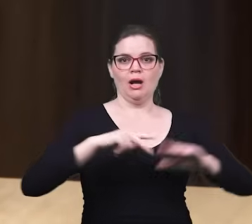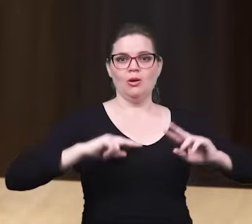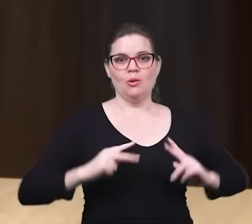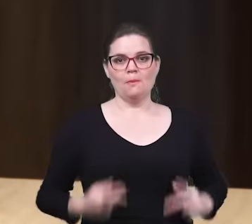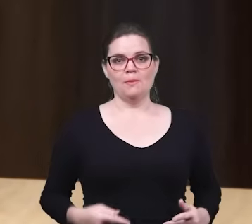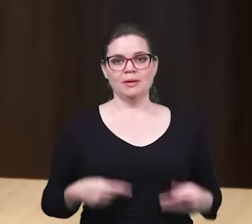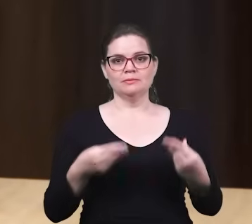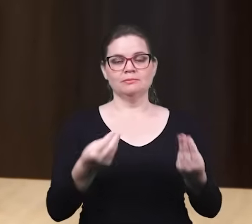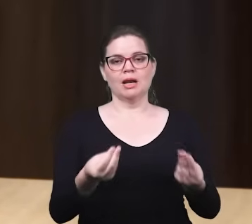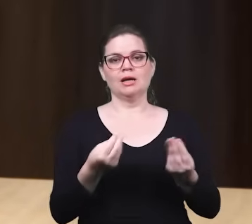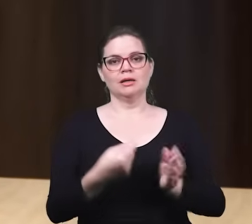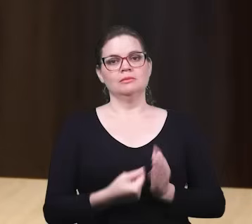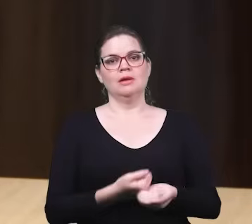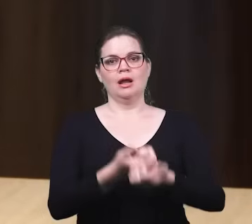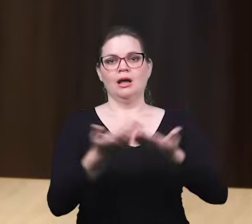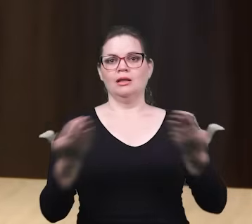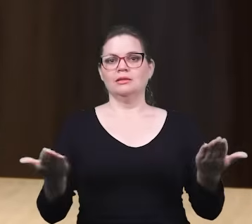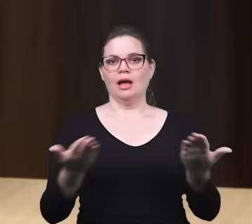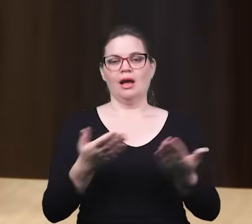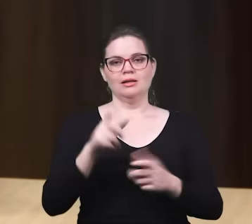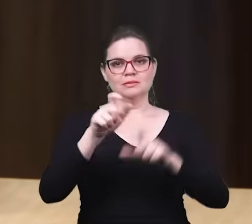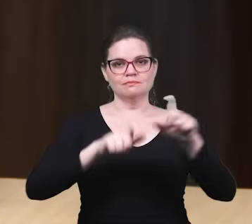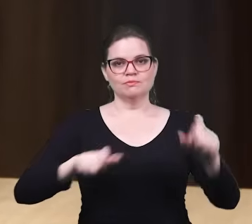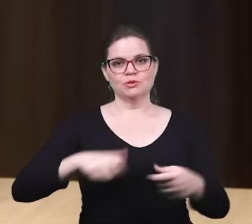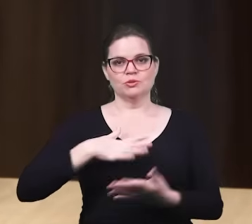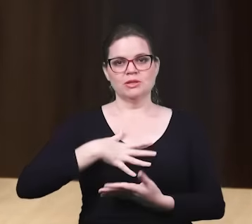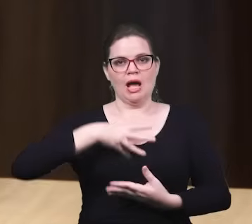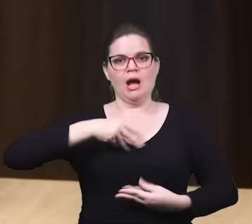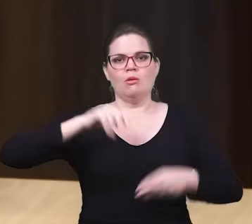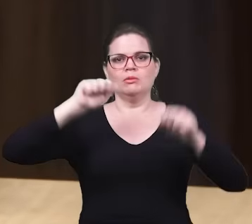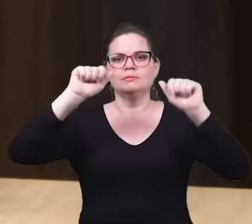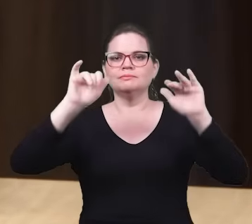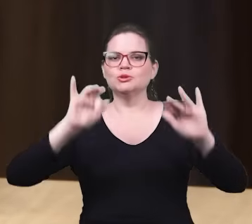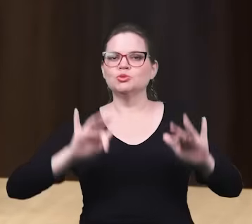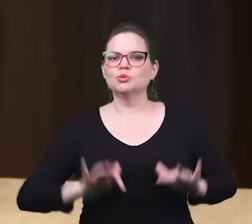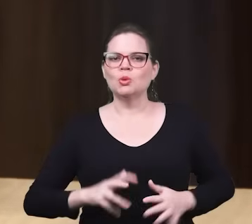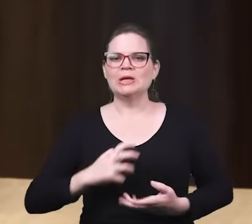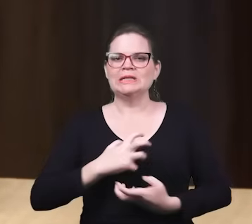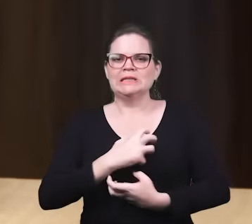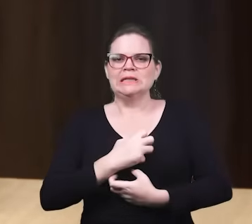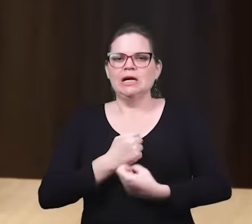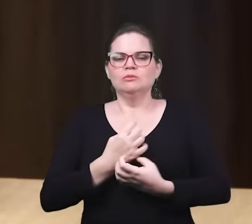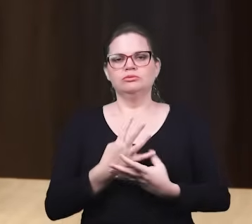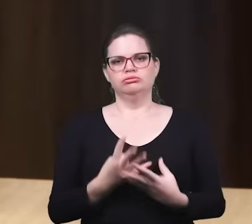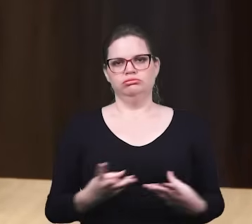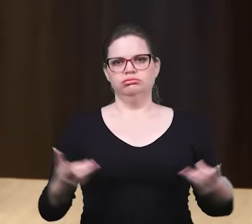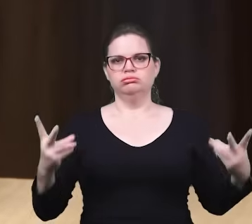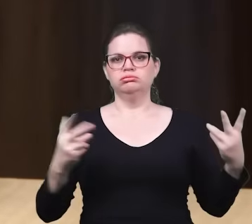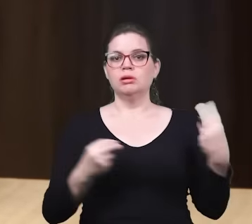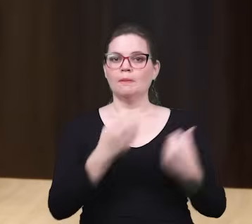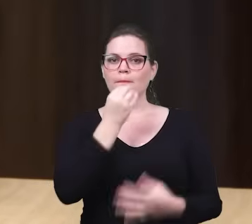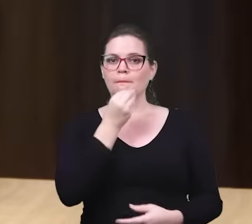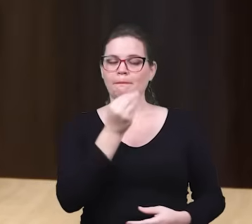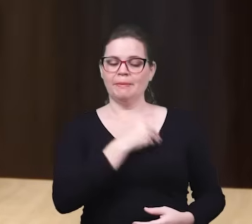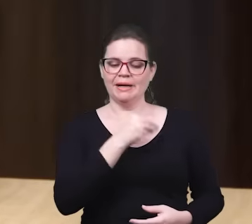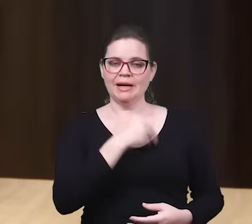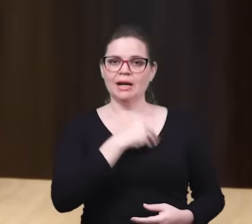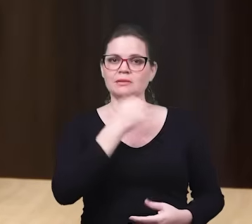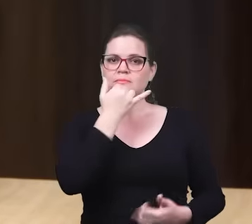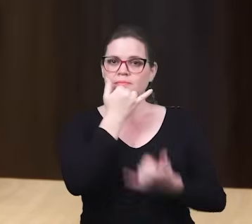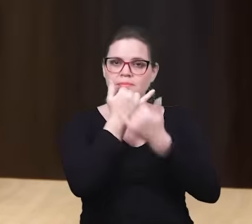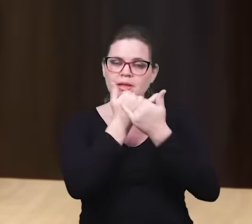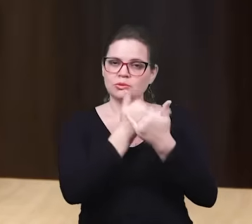do homem. Essa água impura para purificar o homem dos seus pecados, porque só o sangue